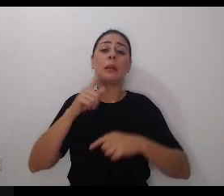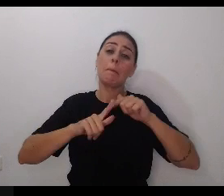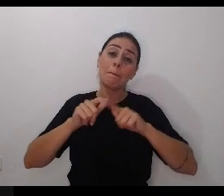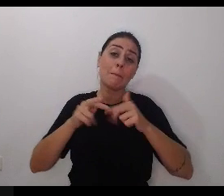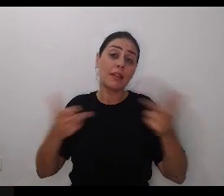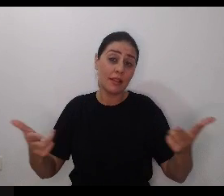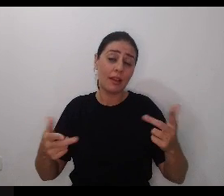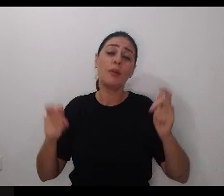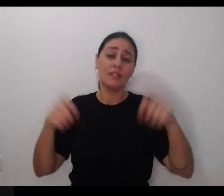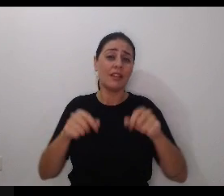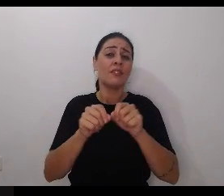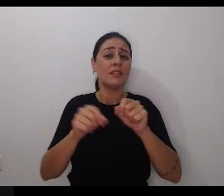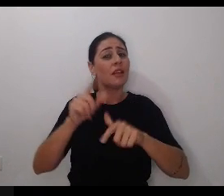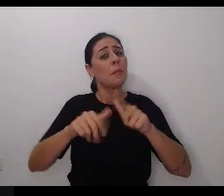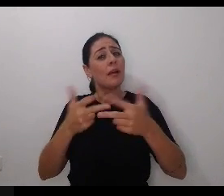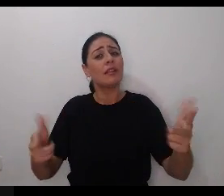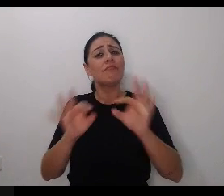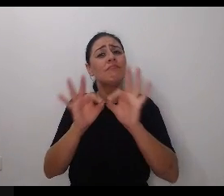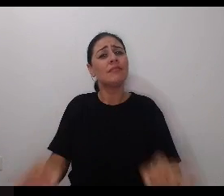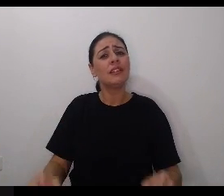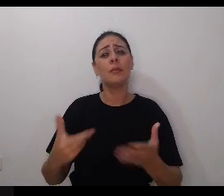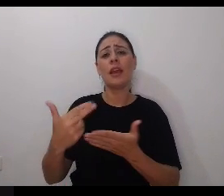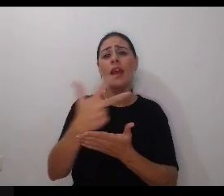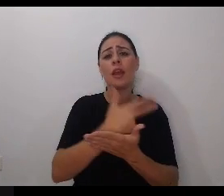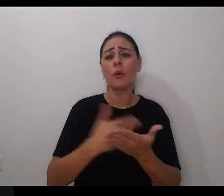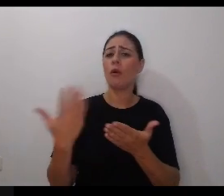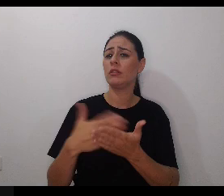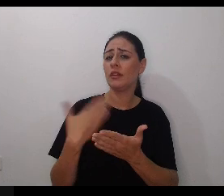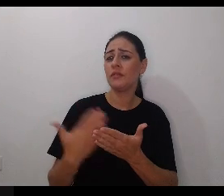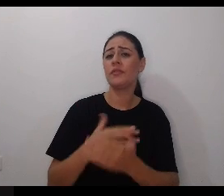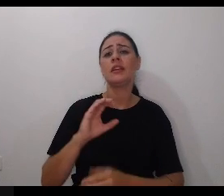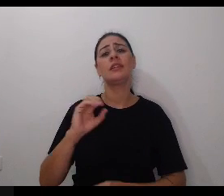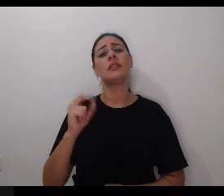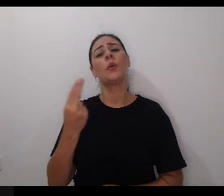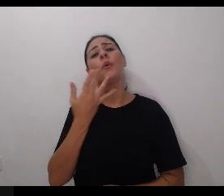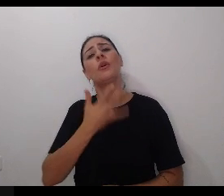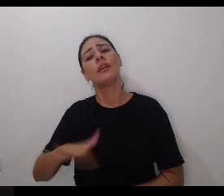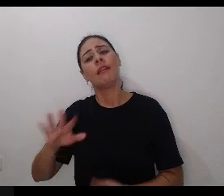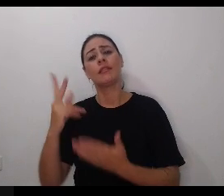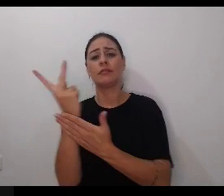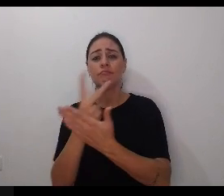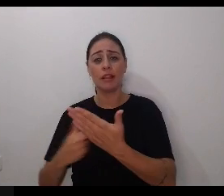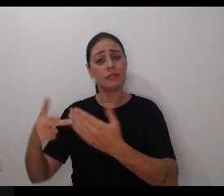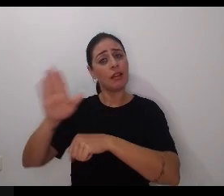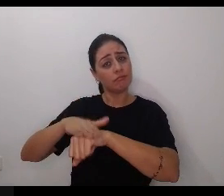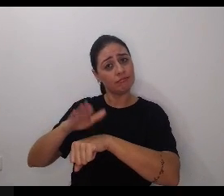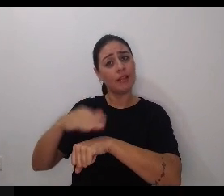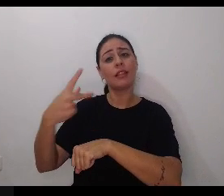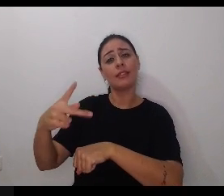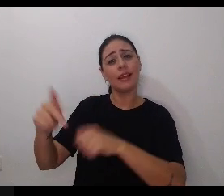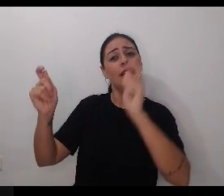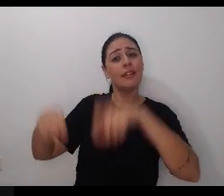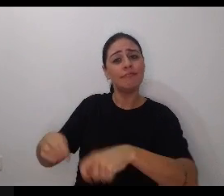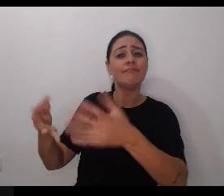vai de observar como que a criança reage a esse recurso e dá para fazer com materiais simples, recorte de revista,